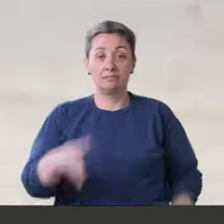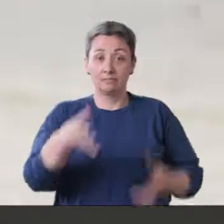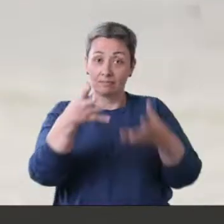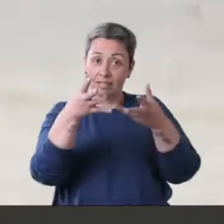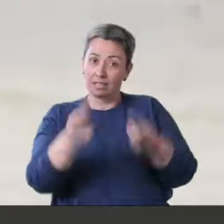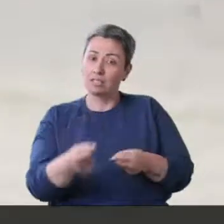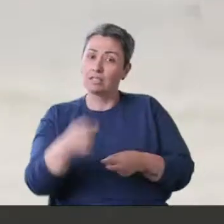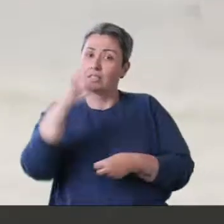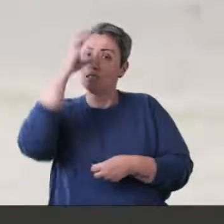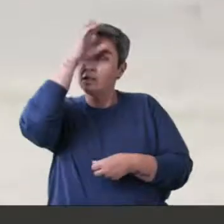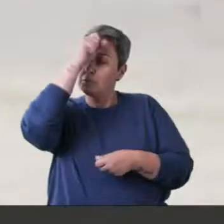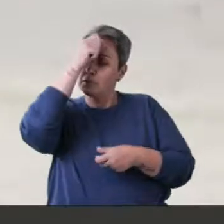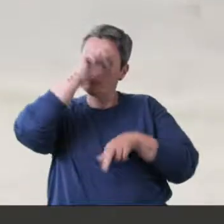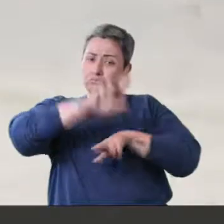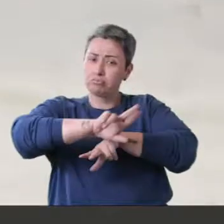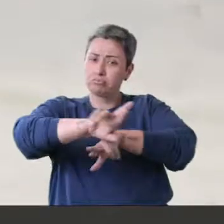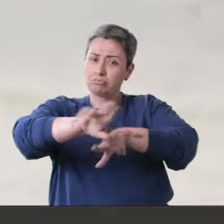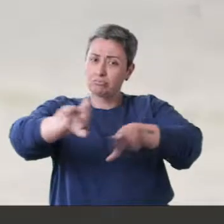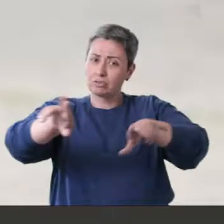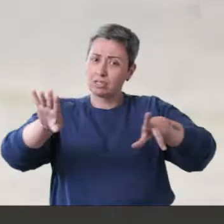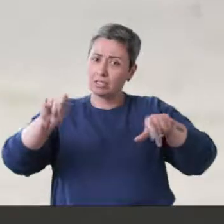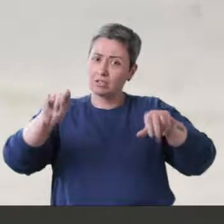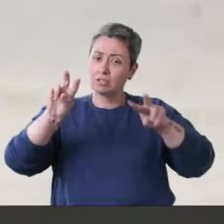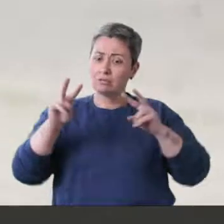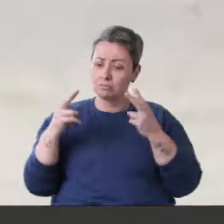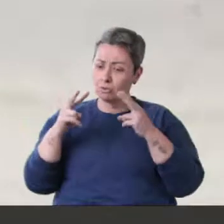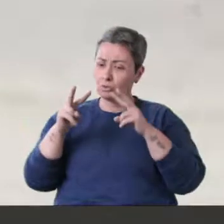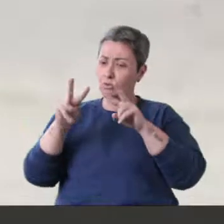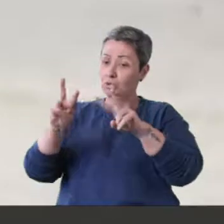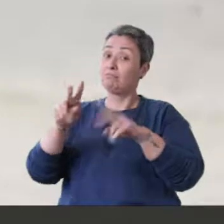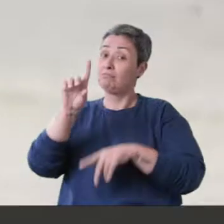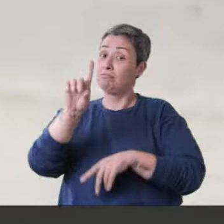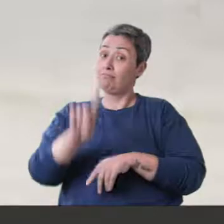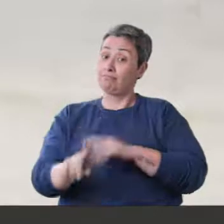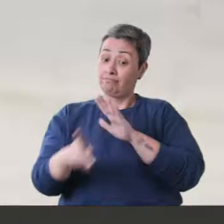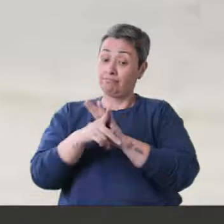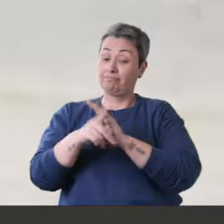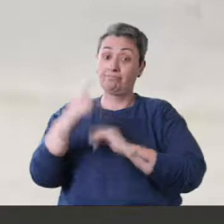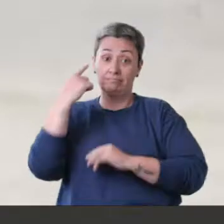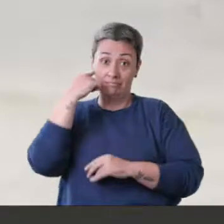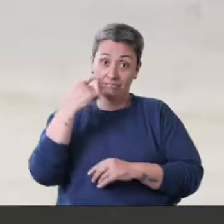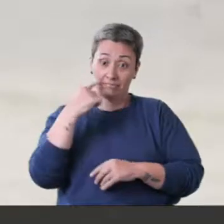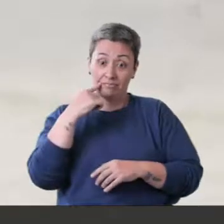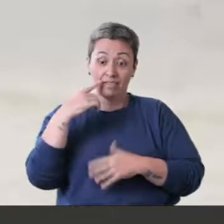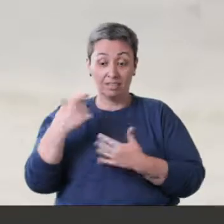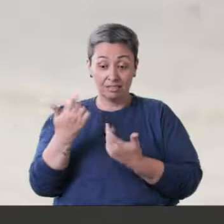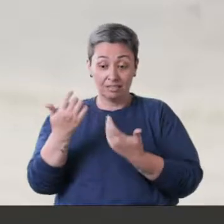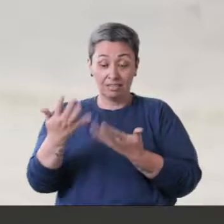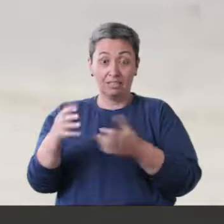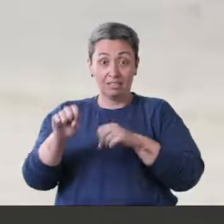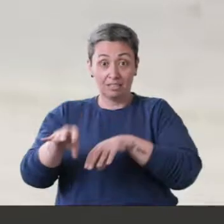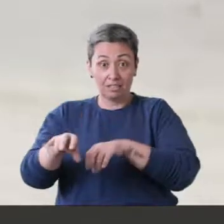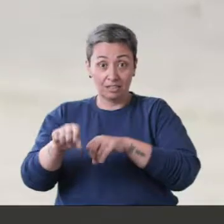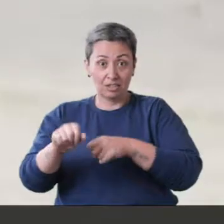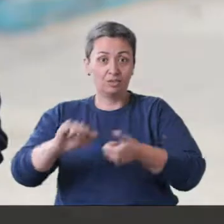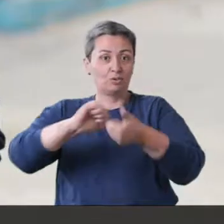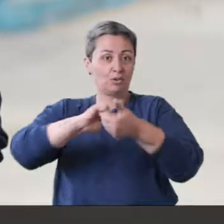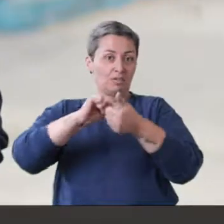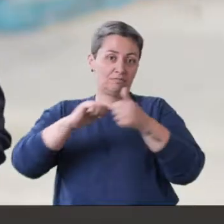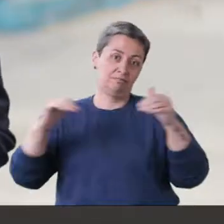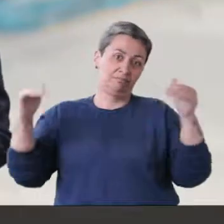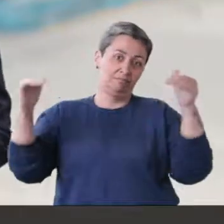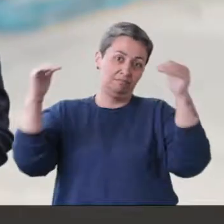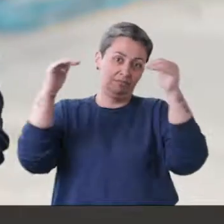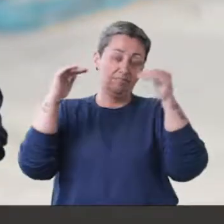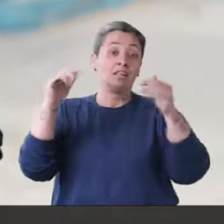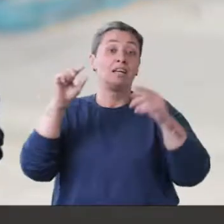aceitar e aprender com as diferenças, reconhecer o direito do surdo e oferecer uma educação bilíngue de qualidade.